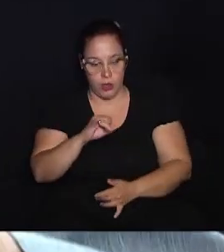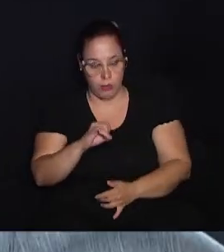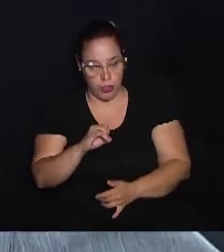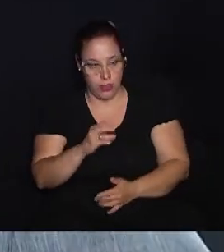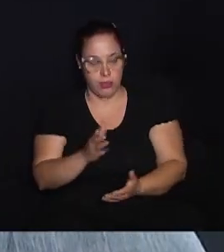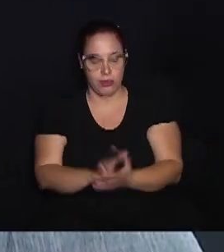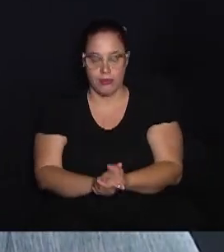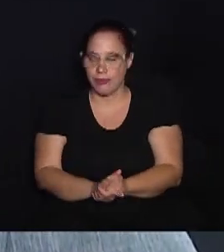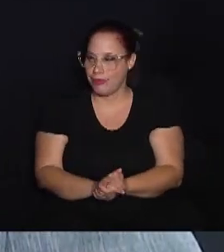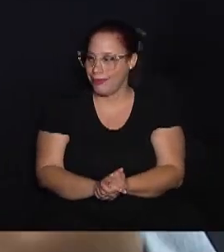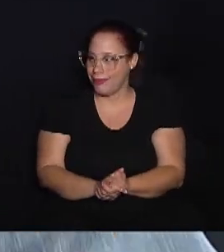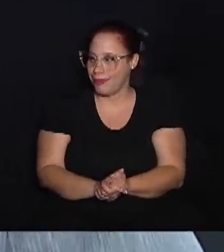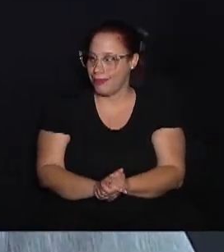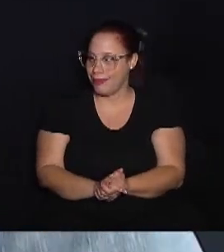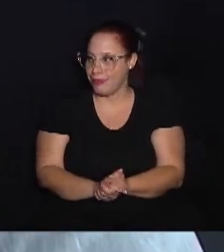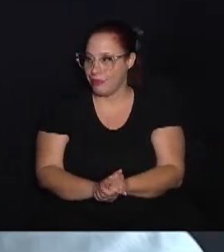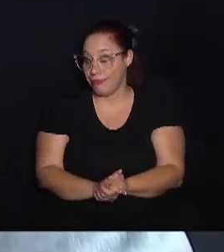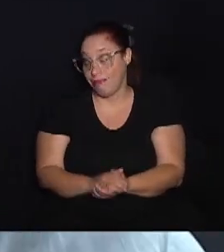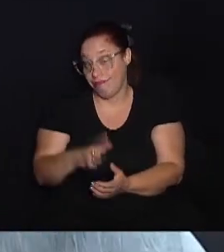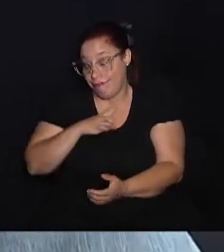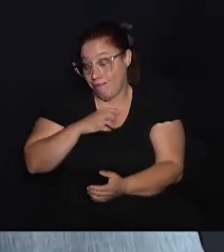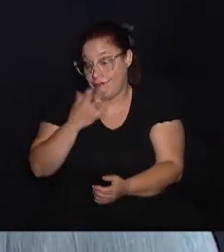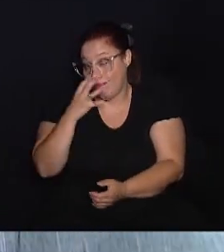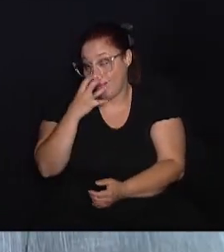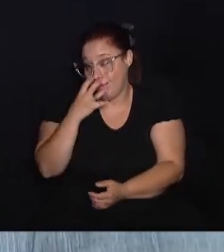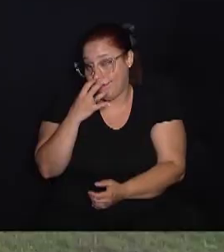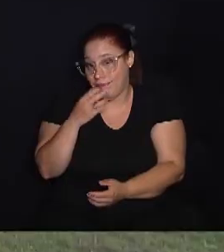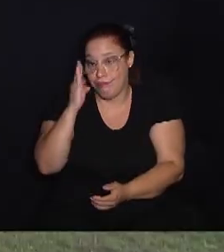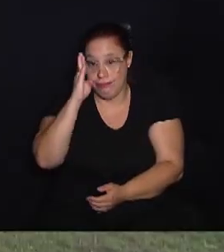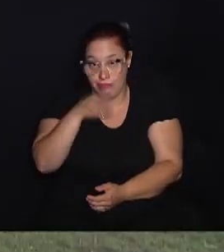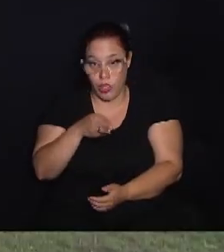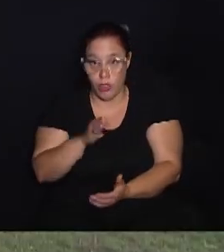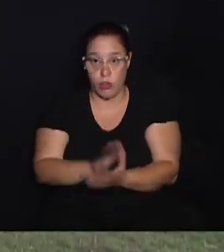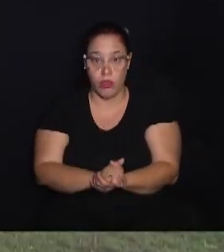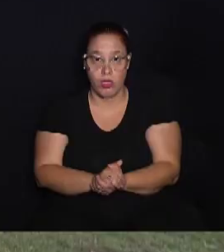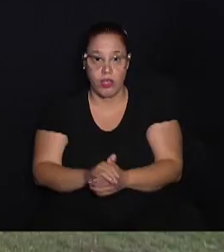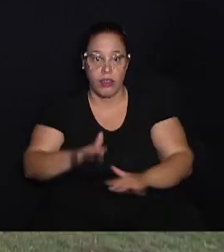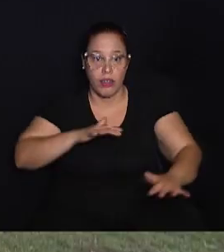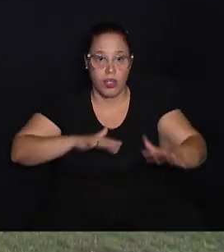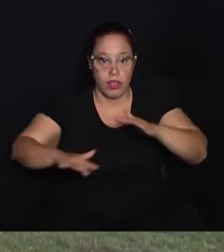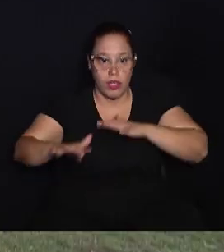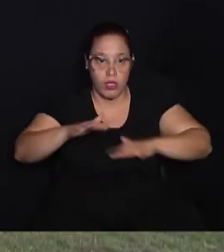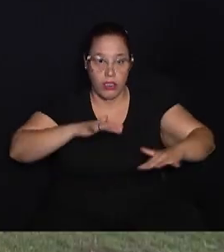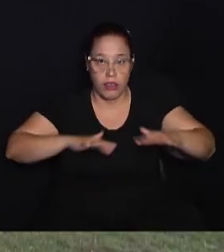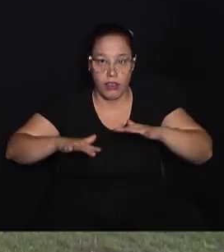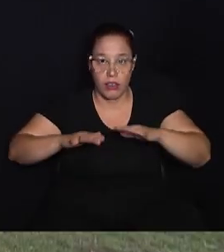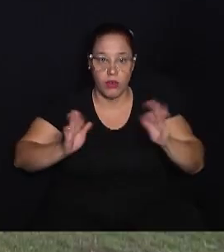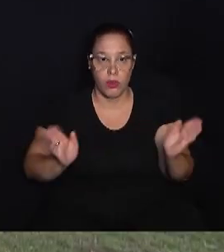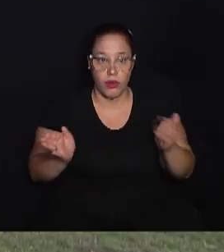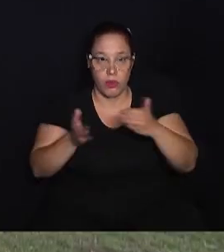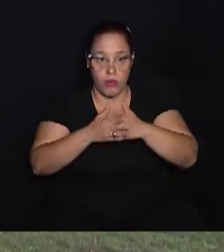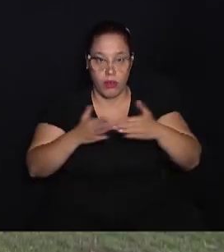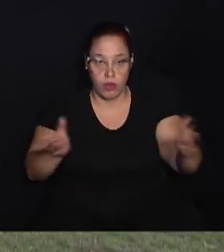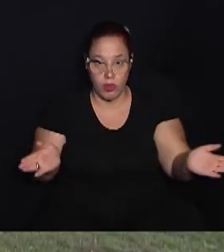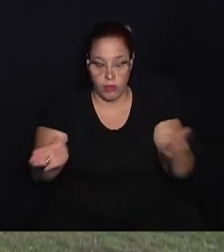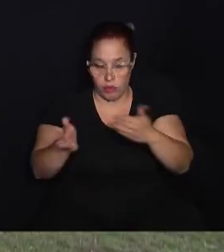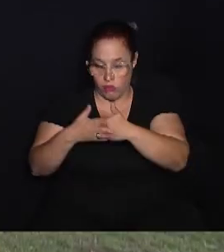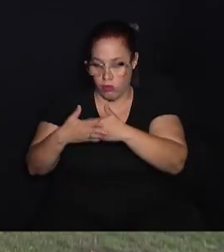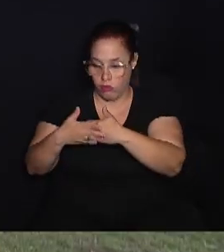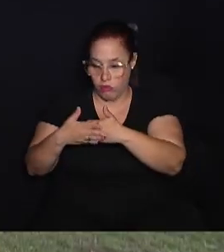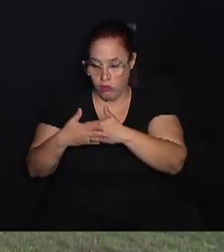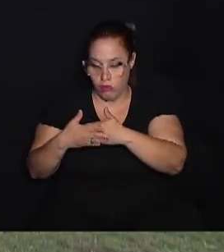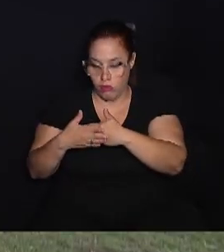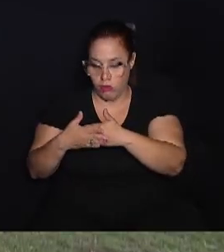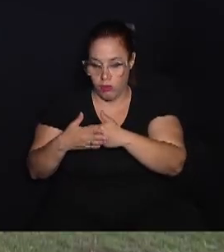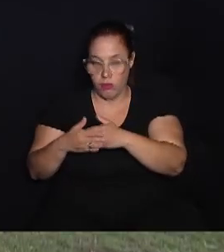e trazendo maior qualidade de vida aos proprietários né Aos seus aos que t cães e aos próprios animais os espaços devem ser